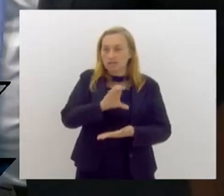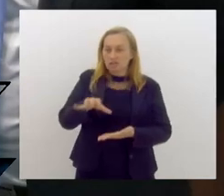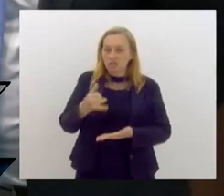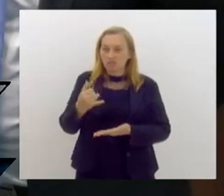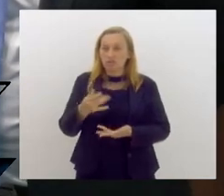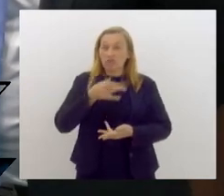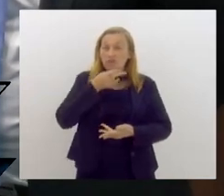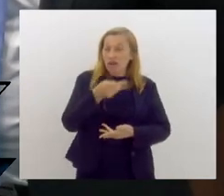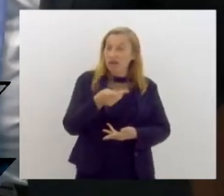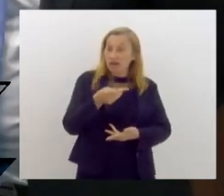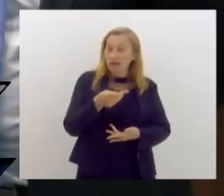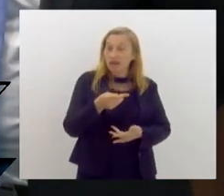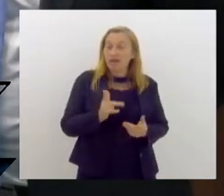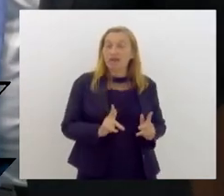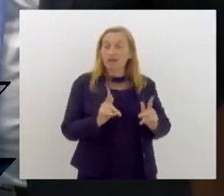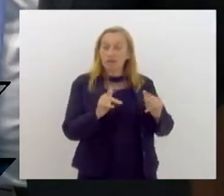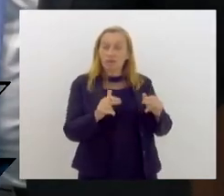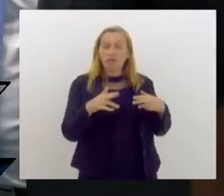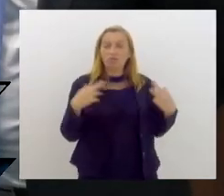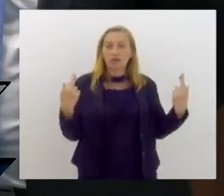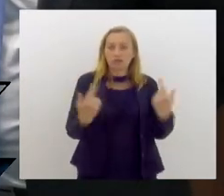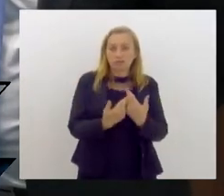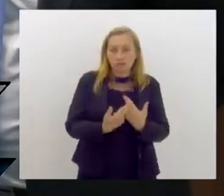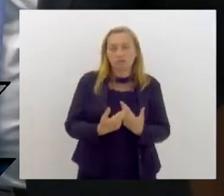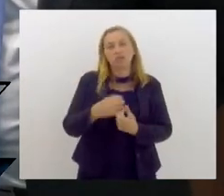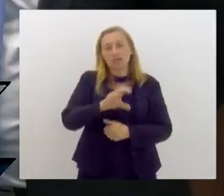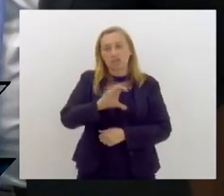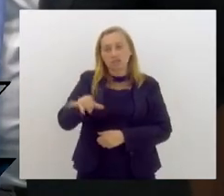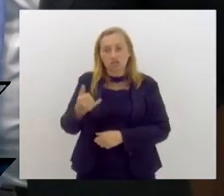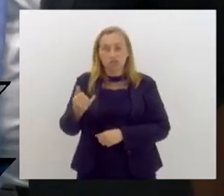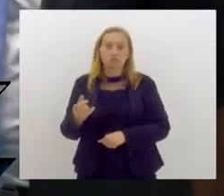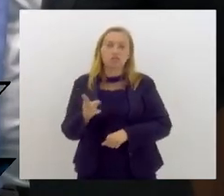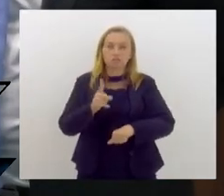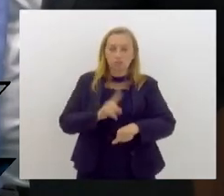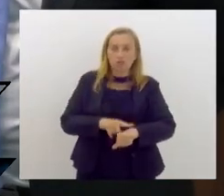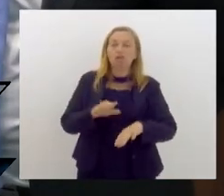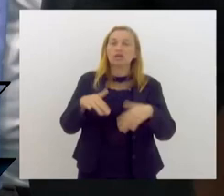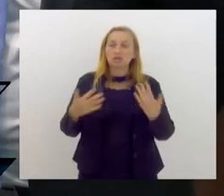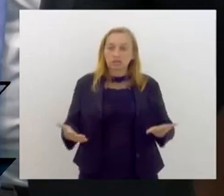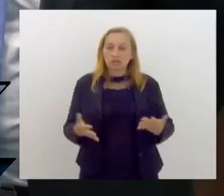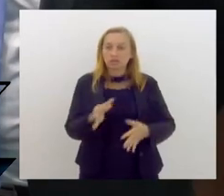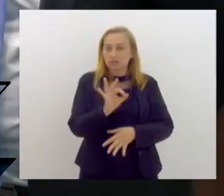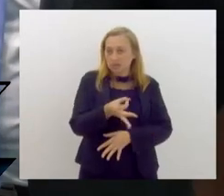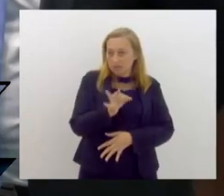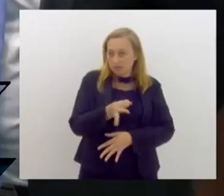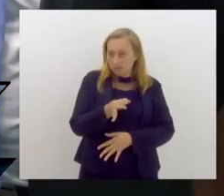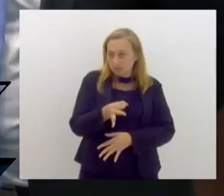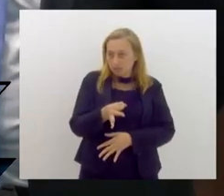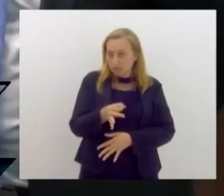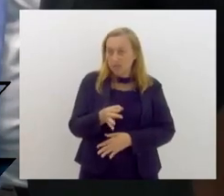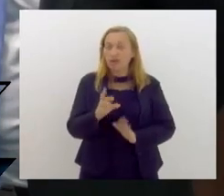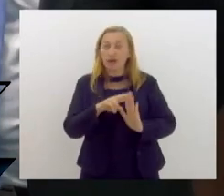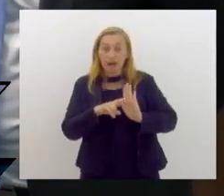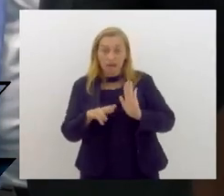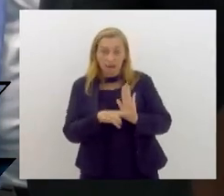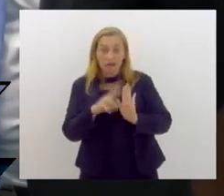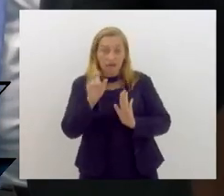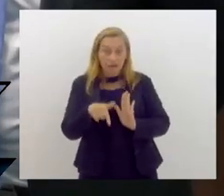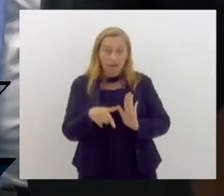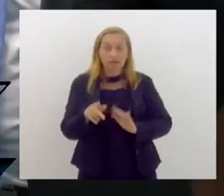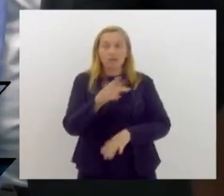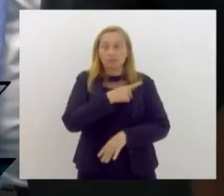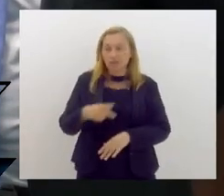oral, é como se fosse uma reunião da CCJ nesse momento. Então, absolutamente pertinente à luz do regimento, o presidente,